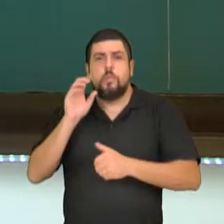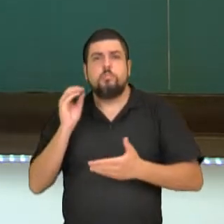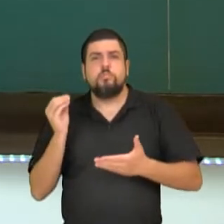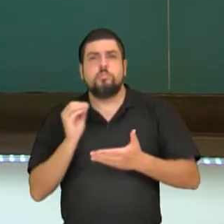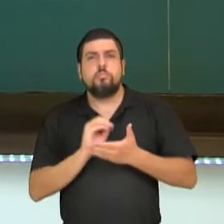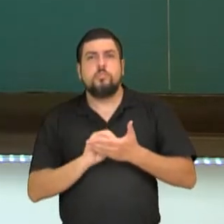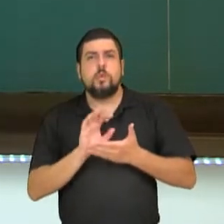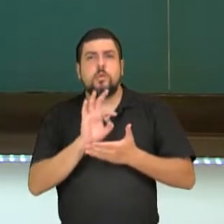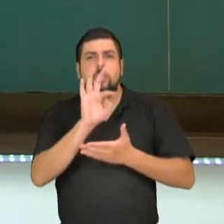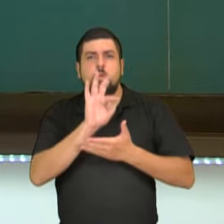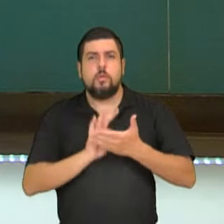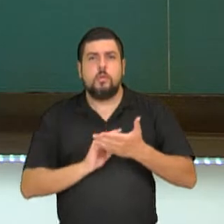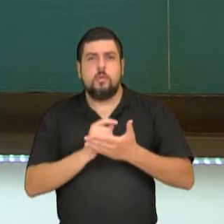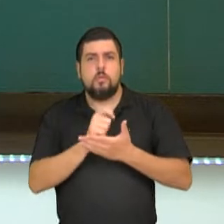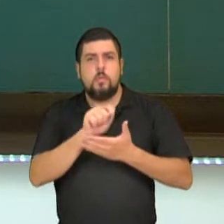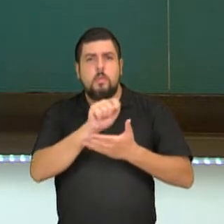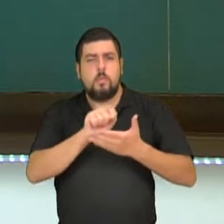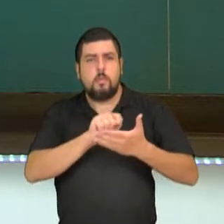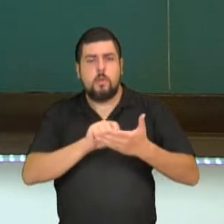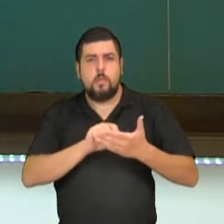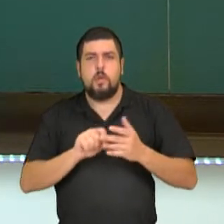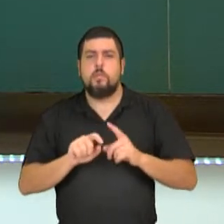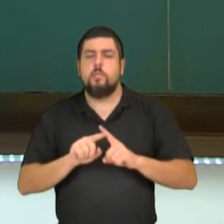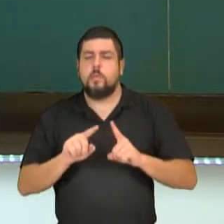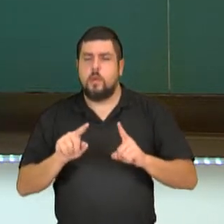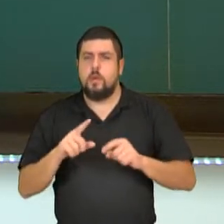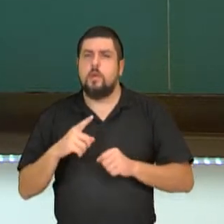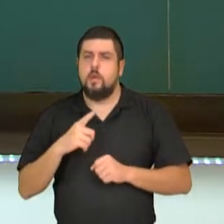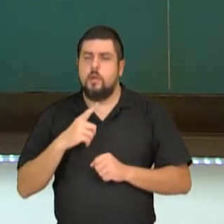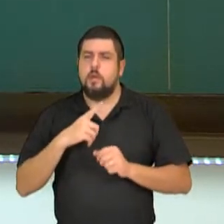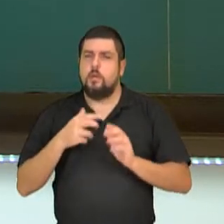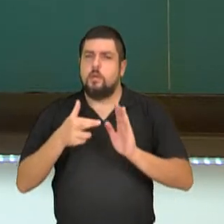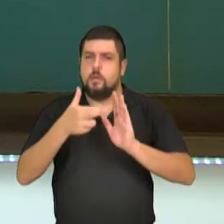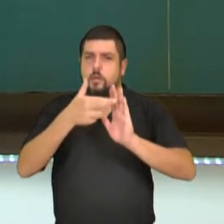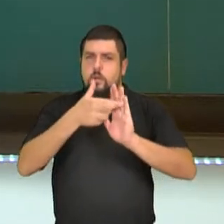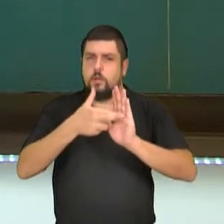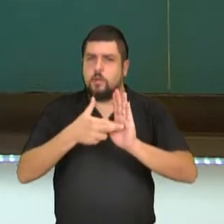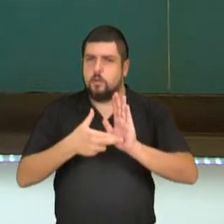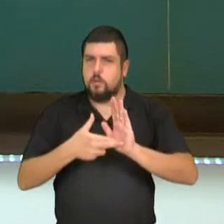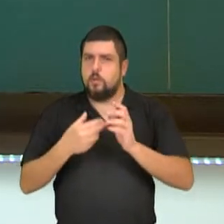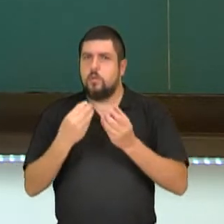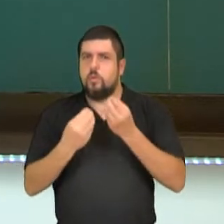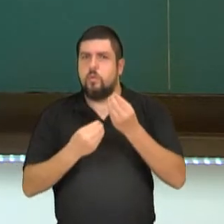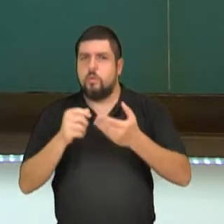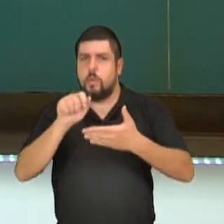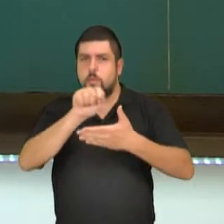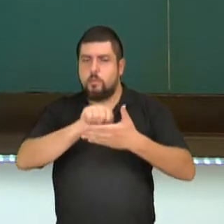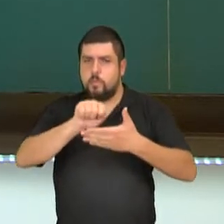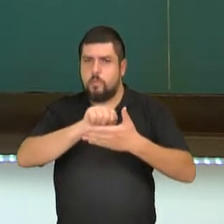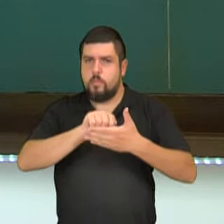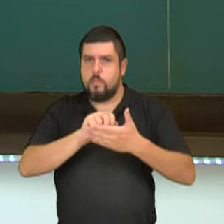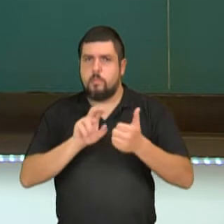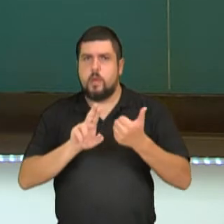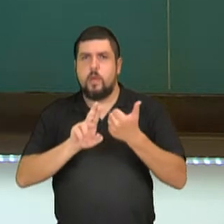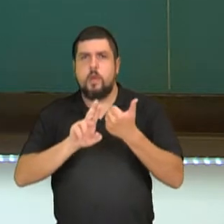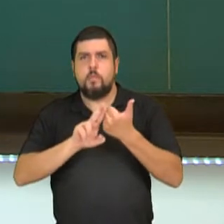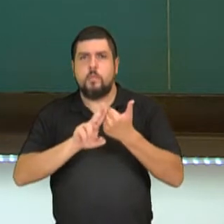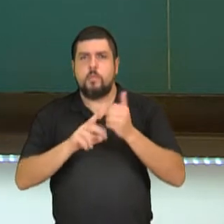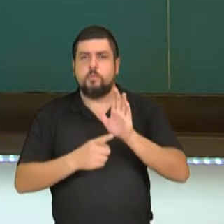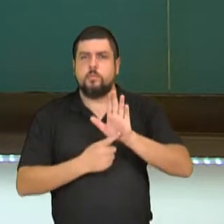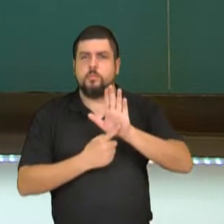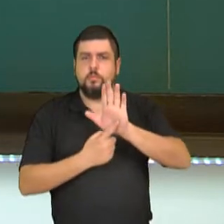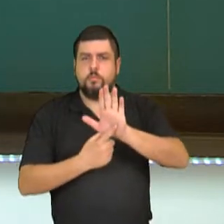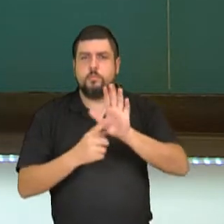você escreve ou você fala, mas existe sim uma forma correta na utilização desses pronomes. Nós vamos aprender